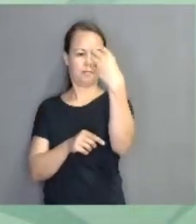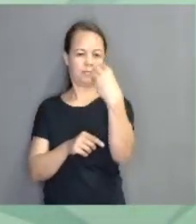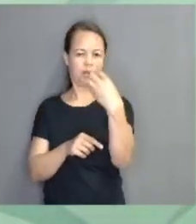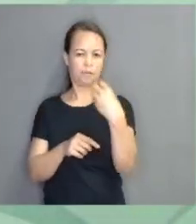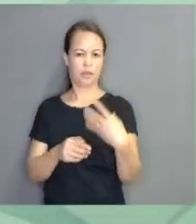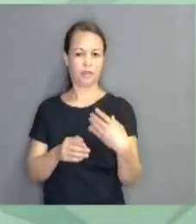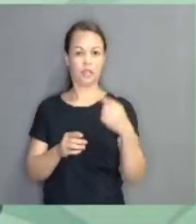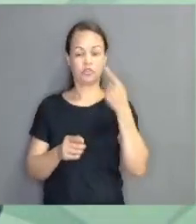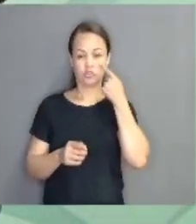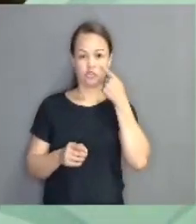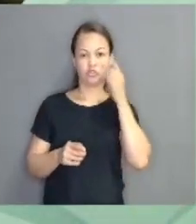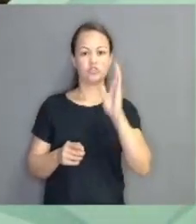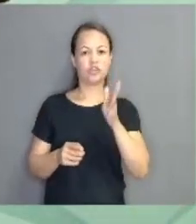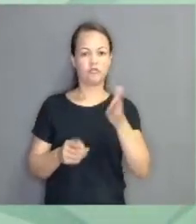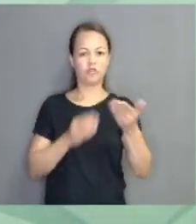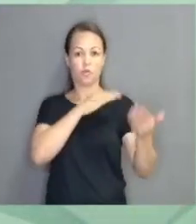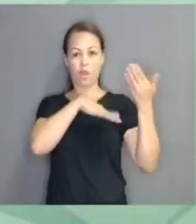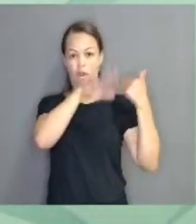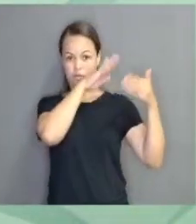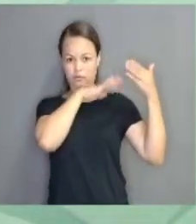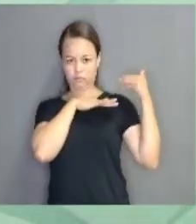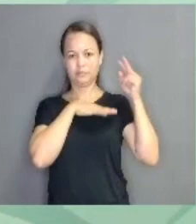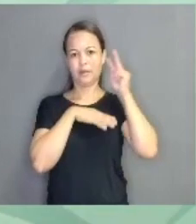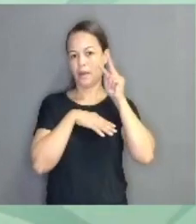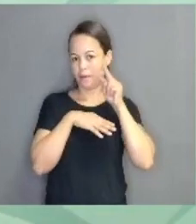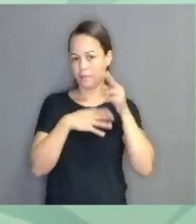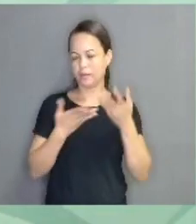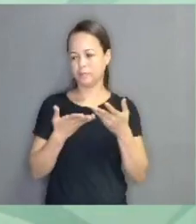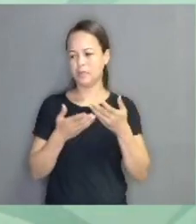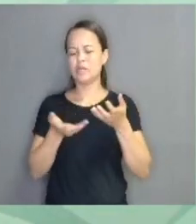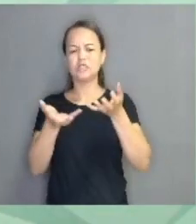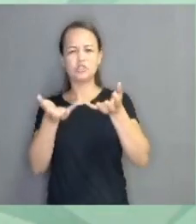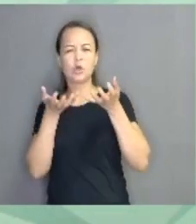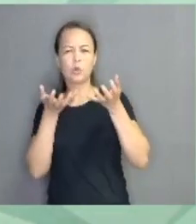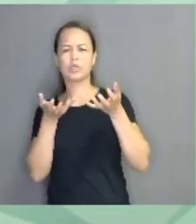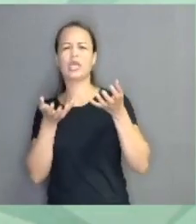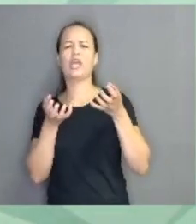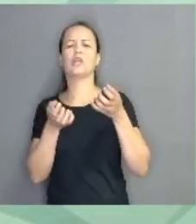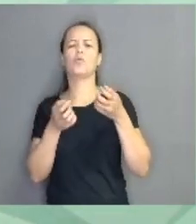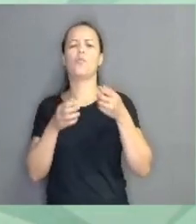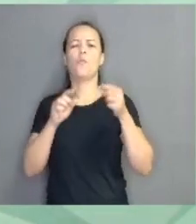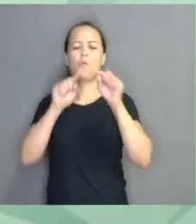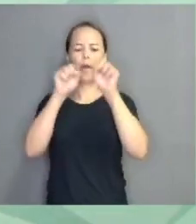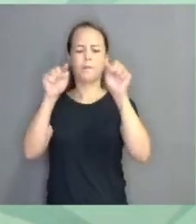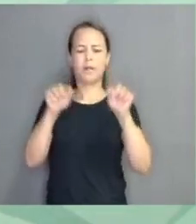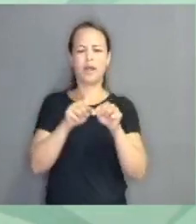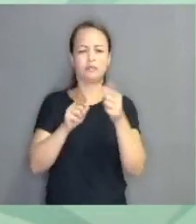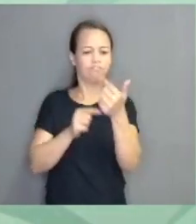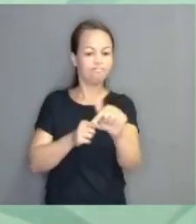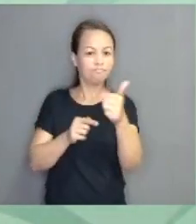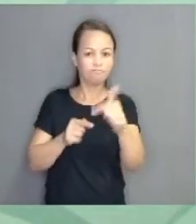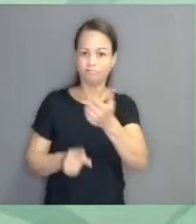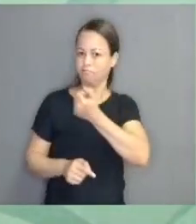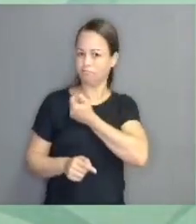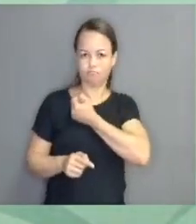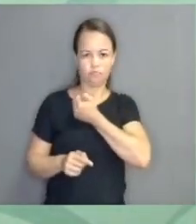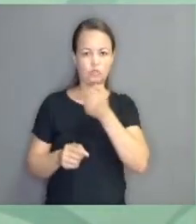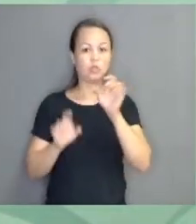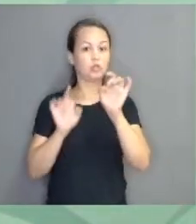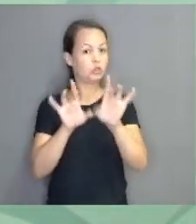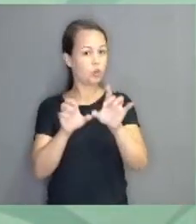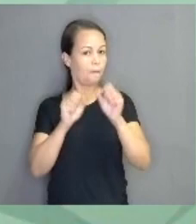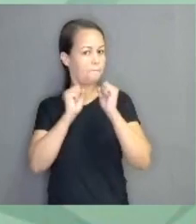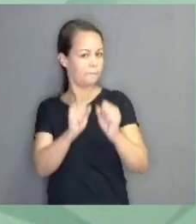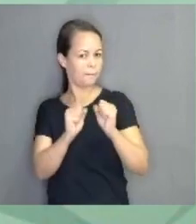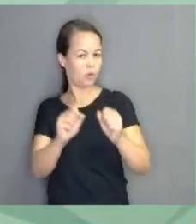quero que a gente encontre aquela placa que não tem números, só pode ter letras. Vamos analisar a primeira. Aqui